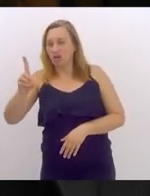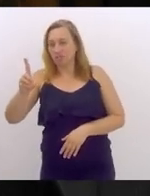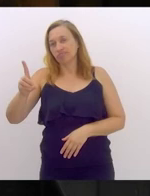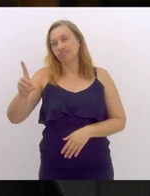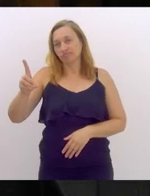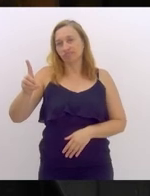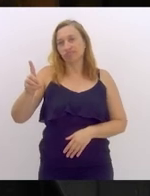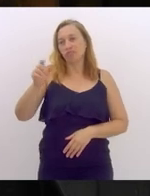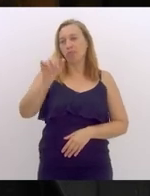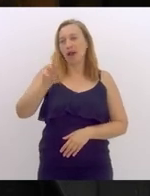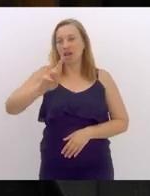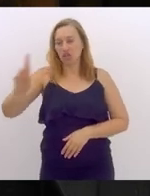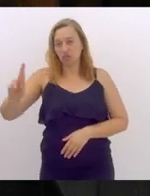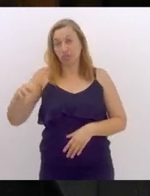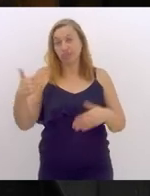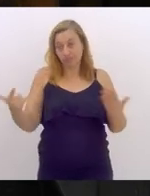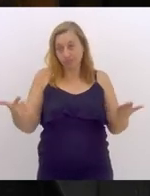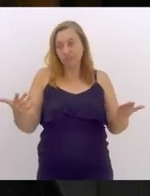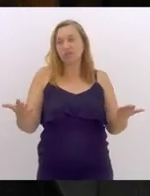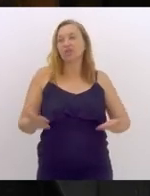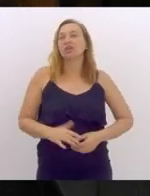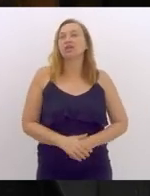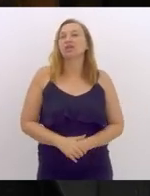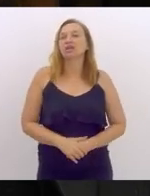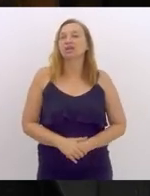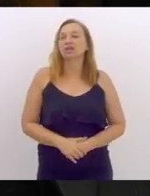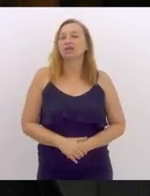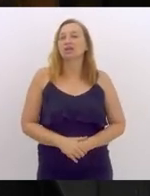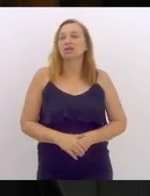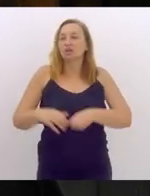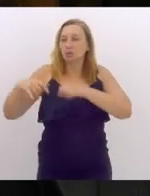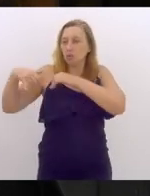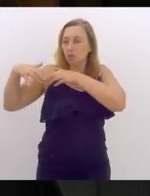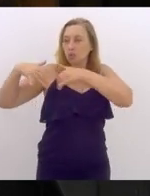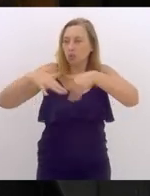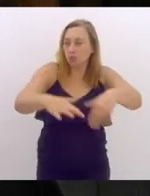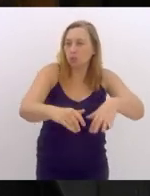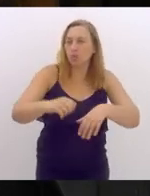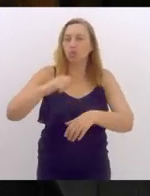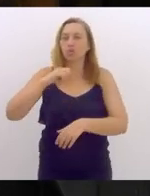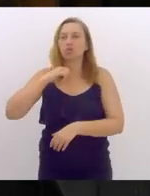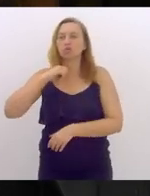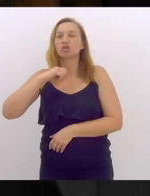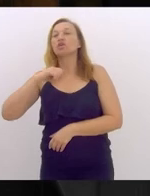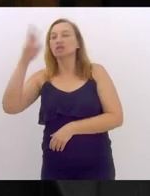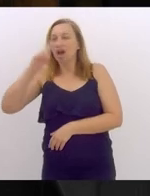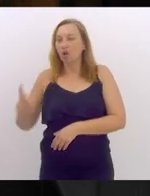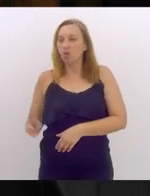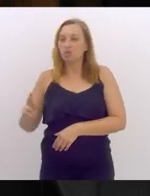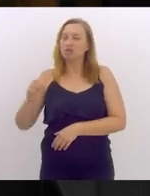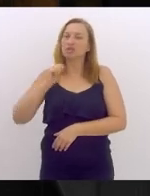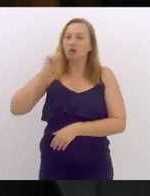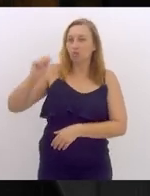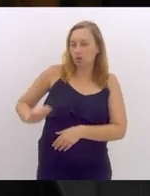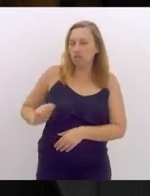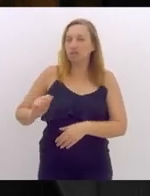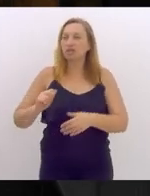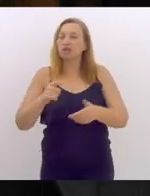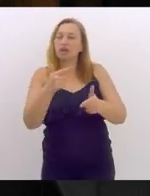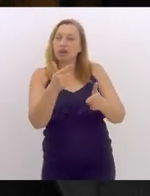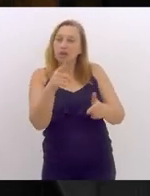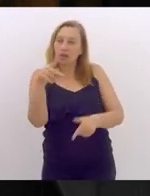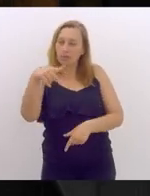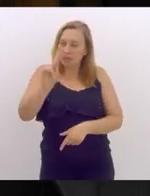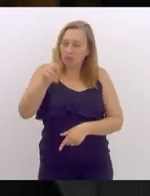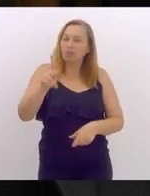o barril e com a invasão da Rússia na Ucrânia a Petrobras